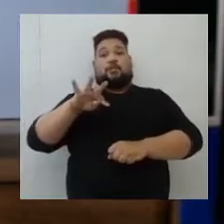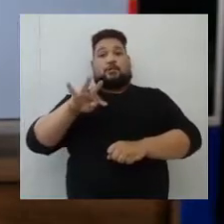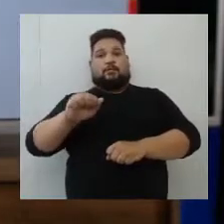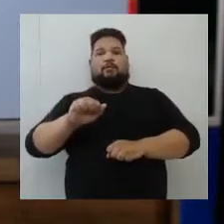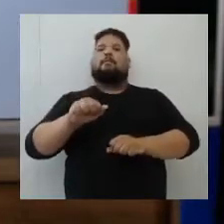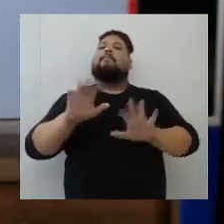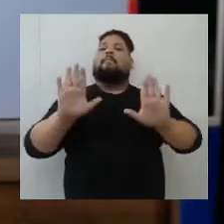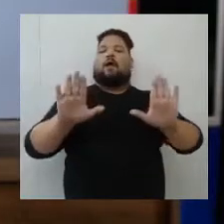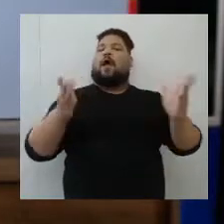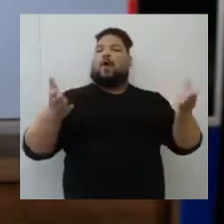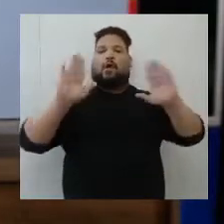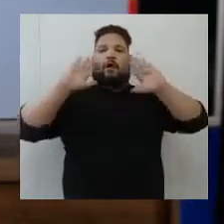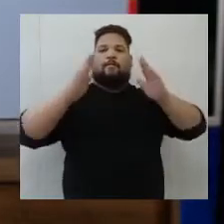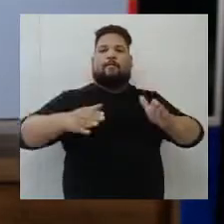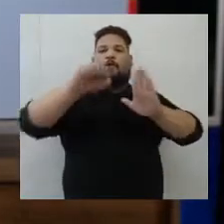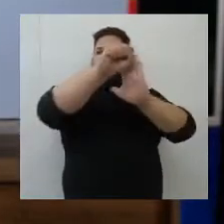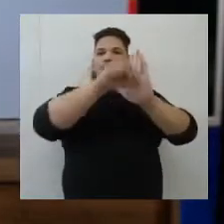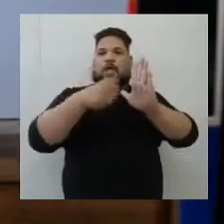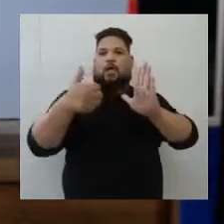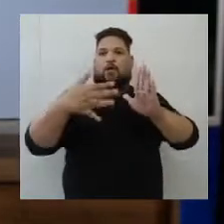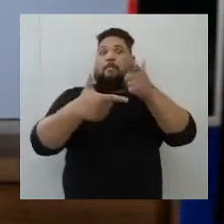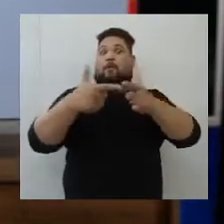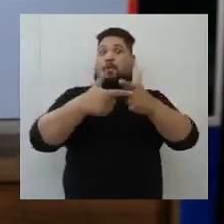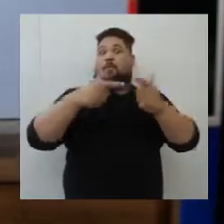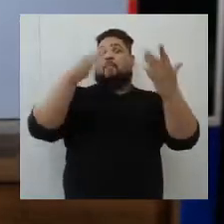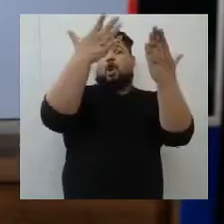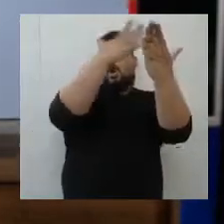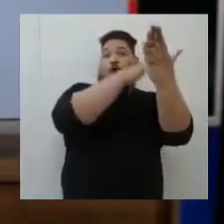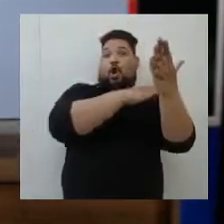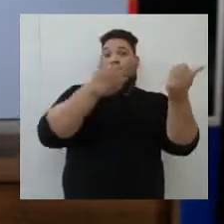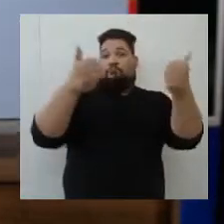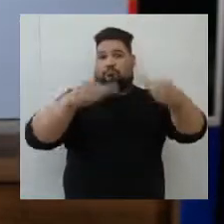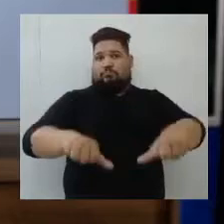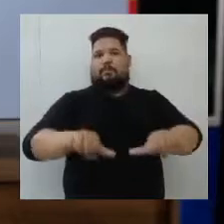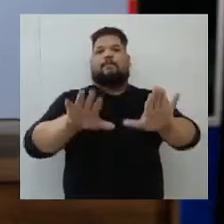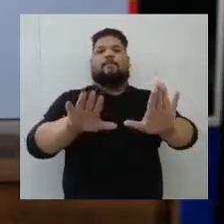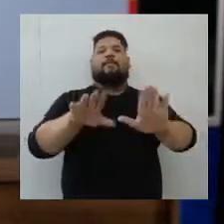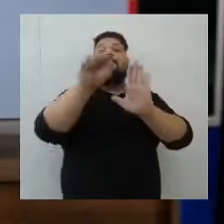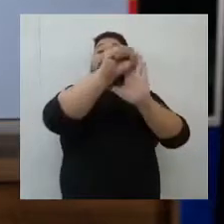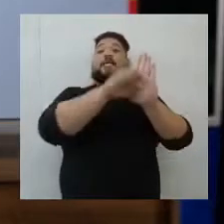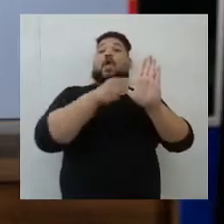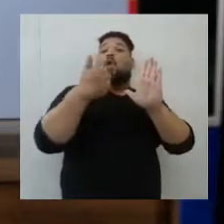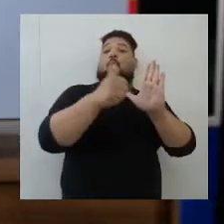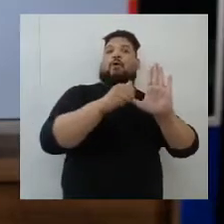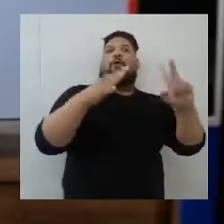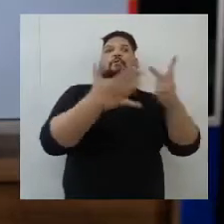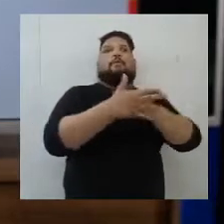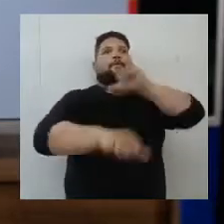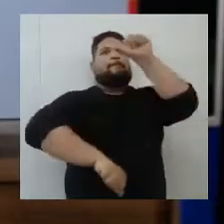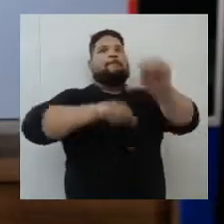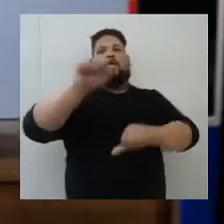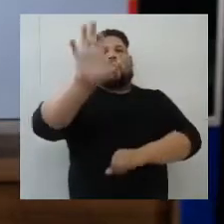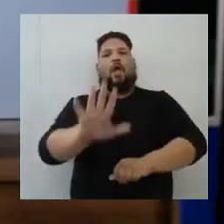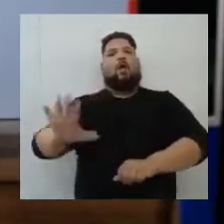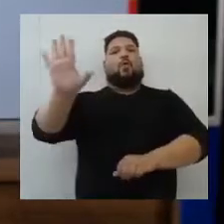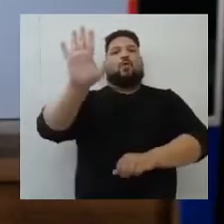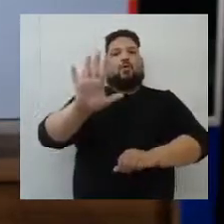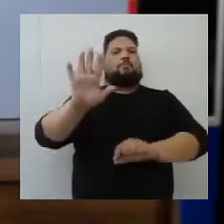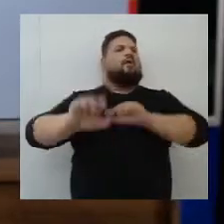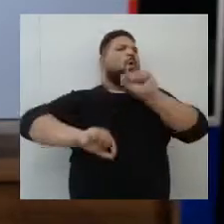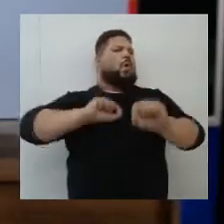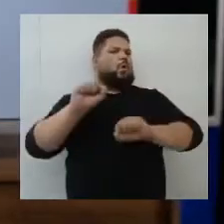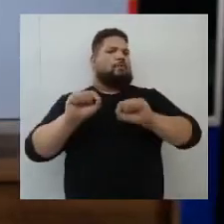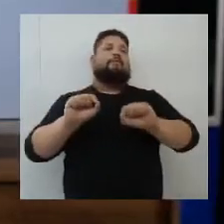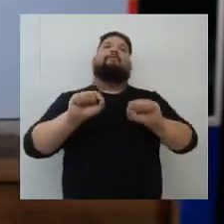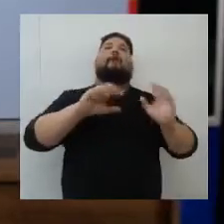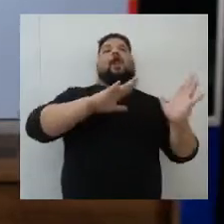do século XIV. Então, a partir do século XI, a Europa passou por uma série de transformações. Acabaram